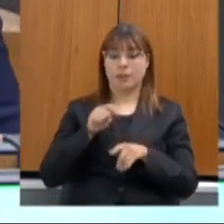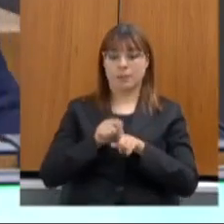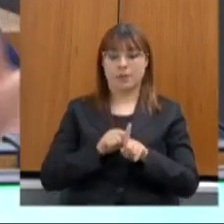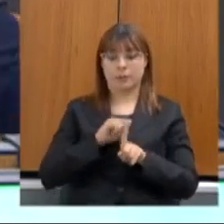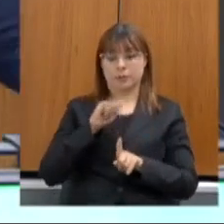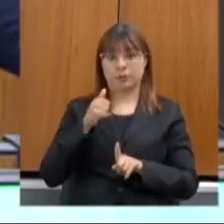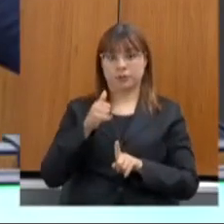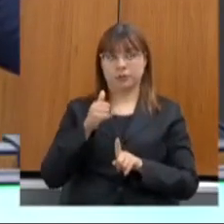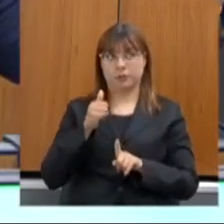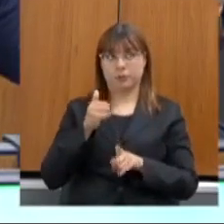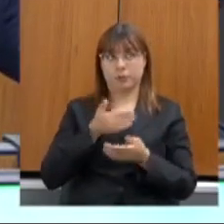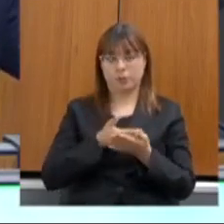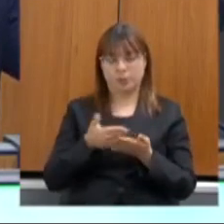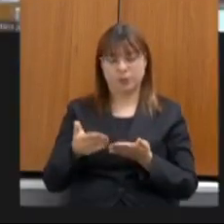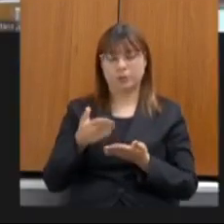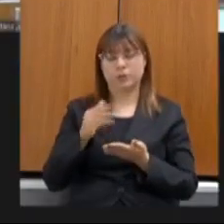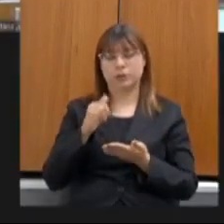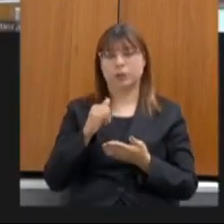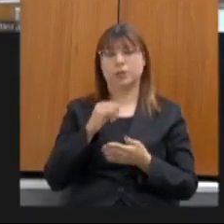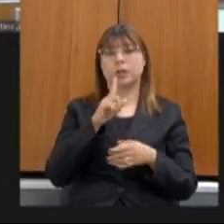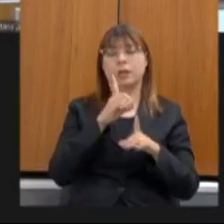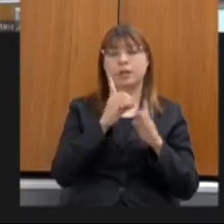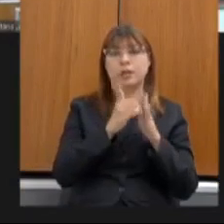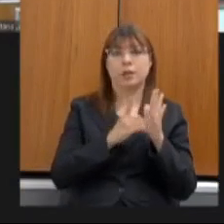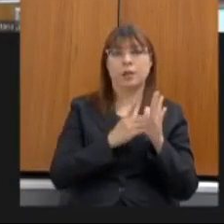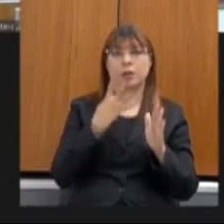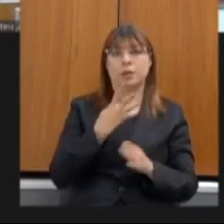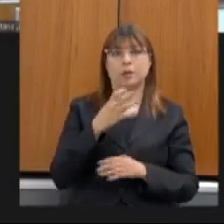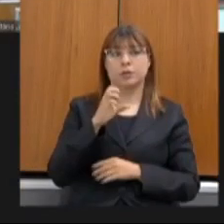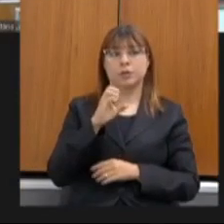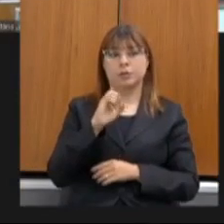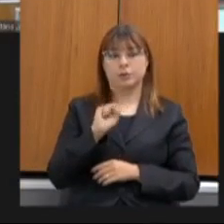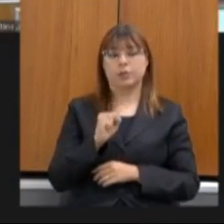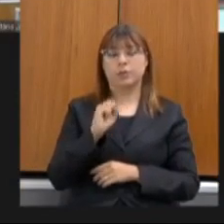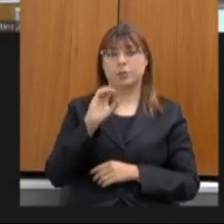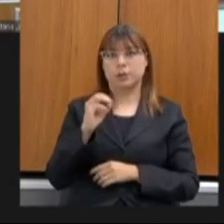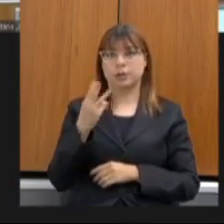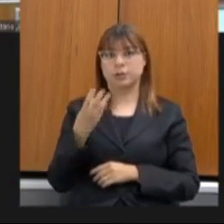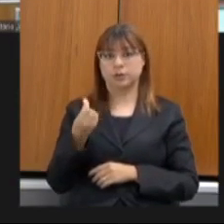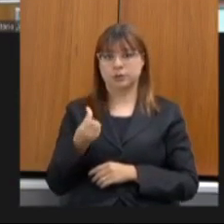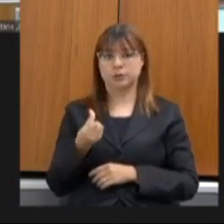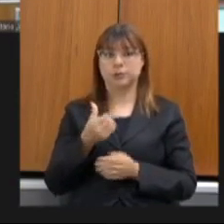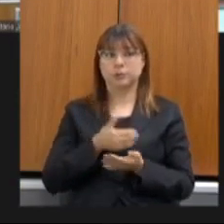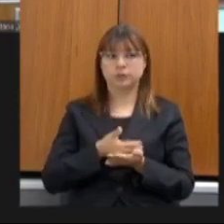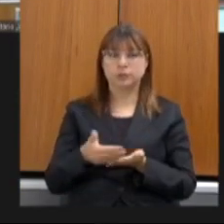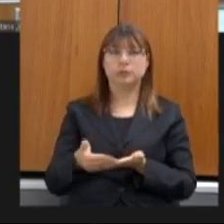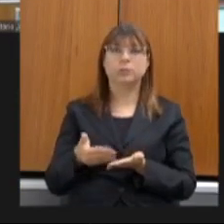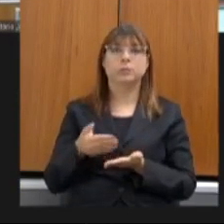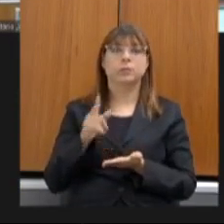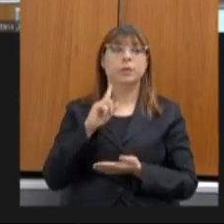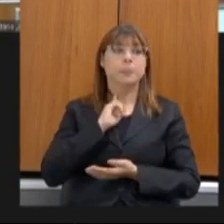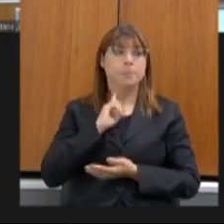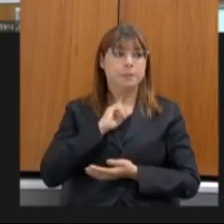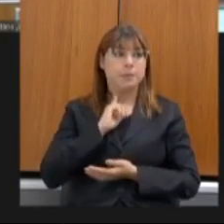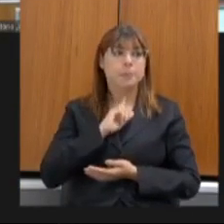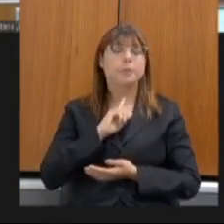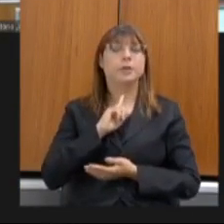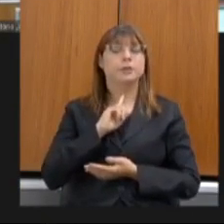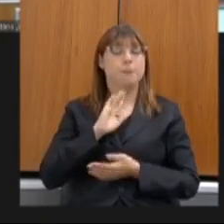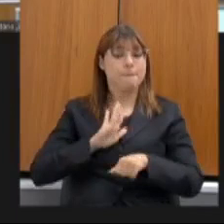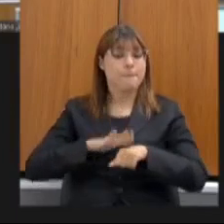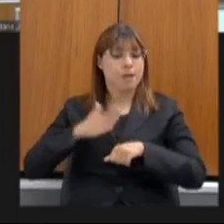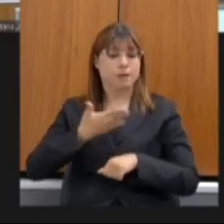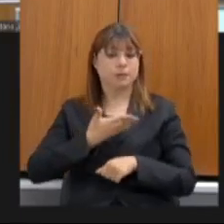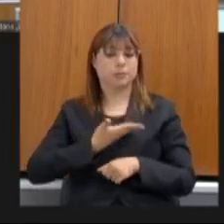partir de Janeiro por meio do Decreto 48 036 Minas Gerais será o estado ainda mais amigo do